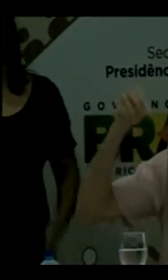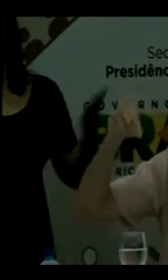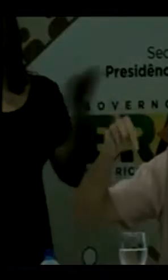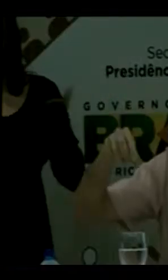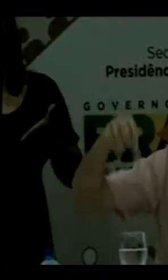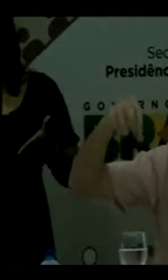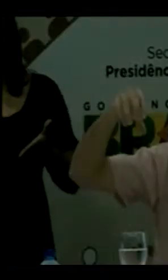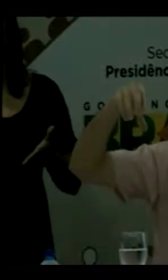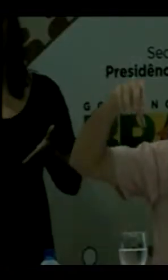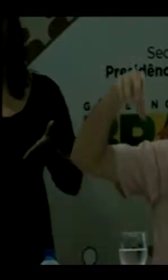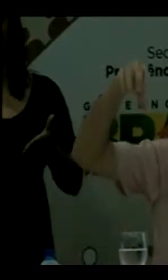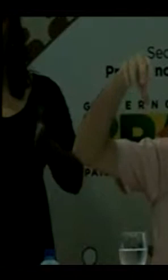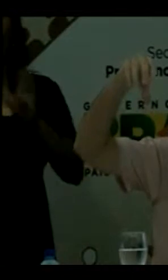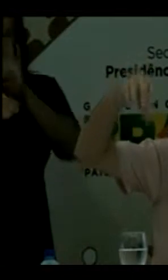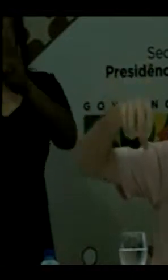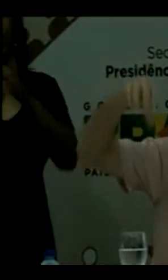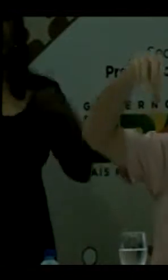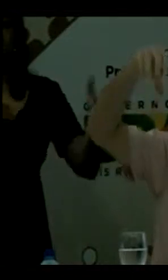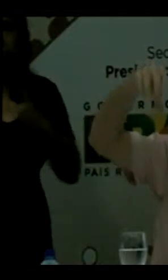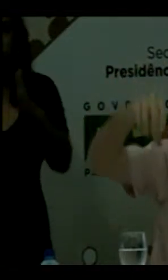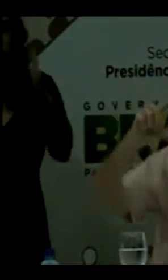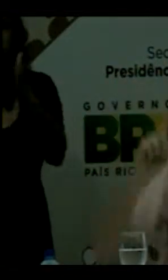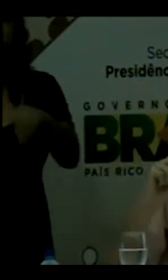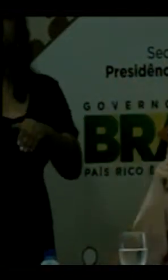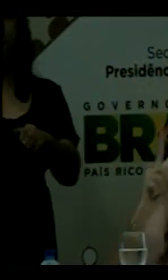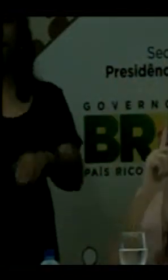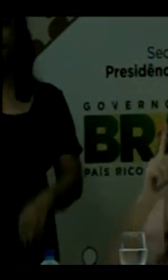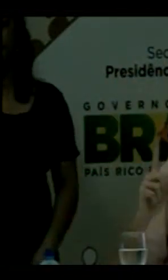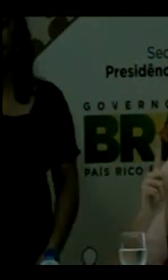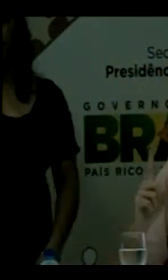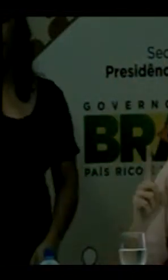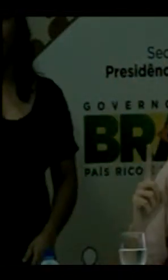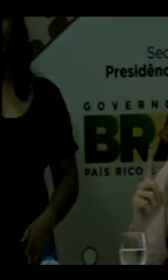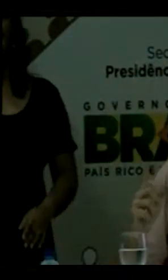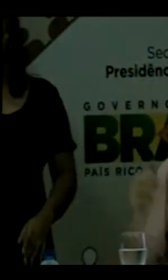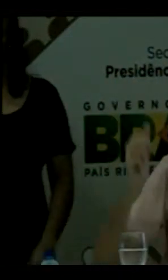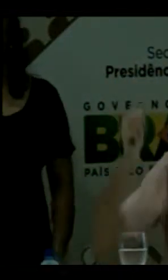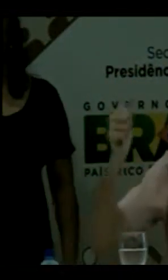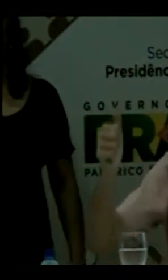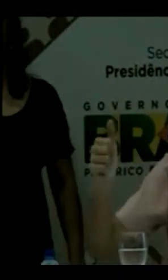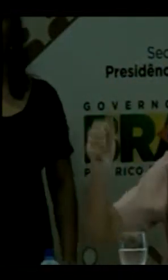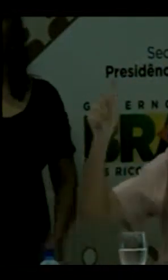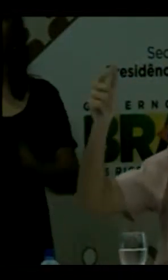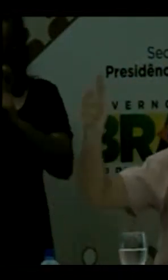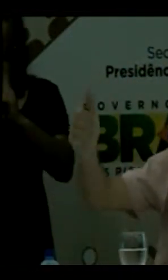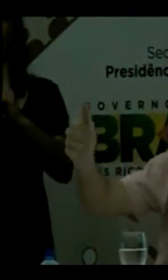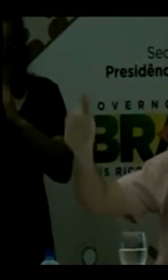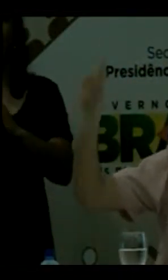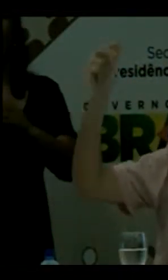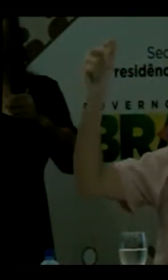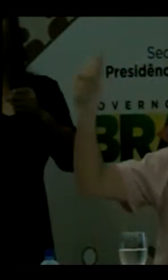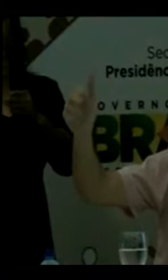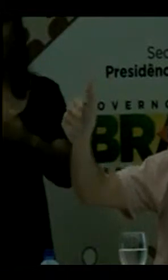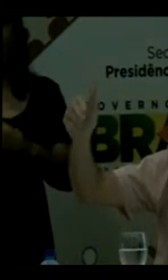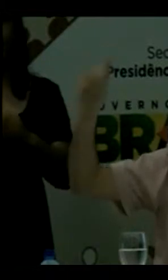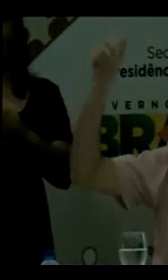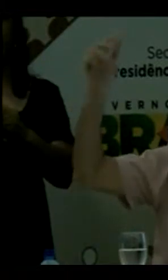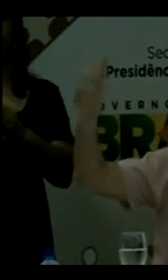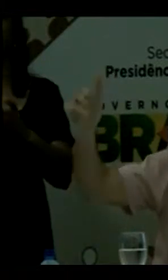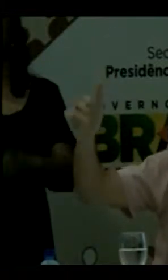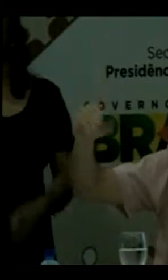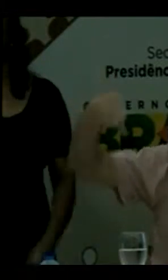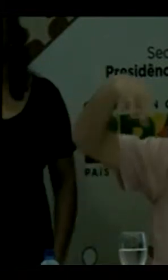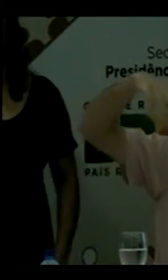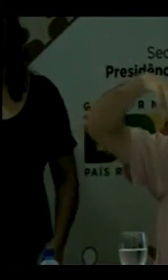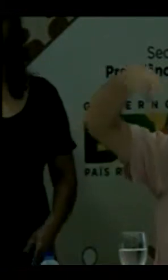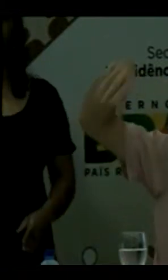já norteia as principais plataformas de web cidadania, Vote na Web, Porto Alegre CC, Cidade Democrática,